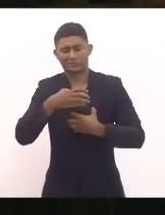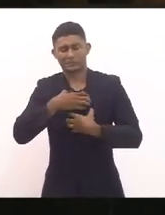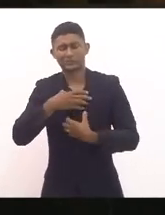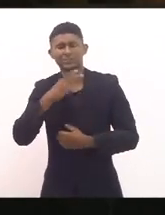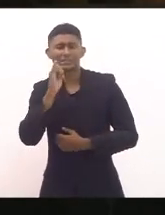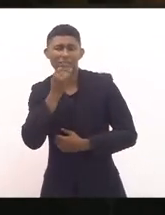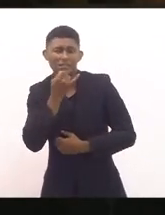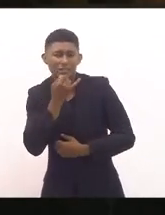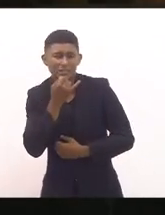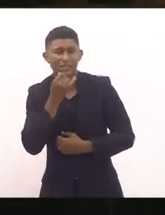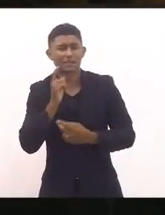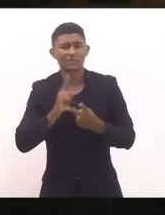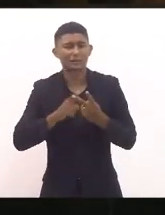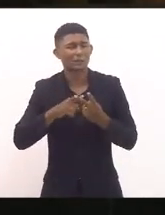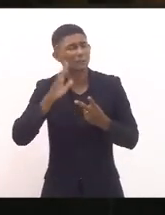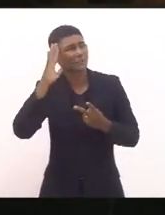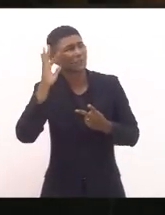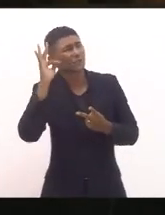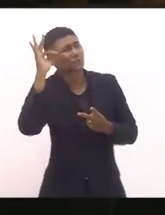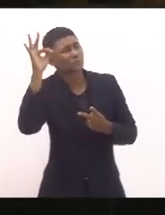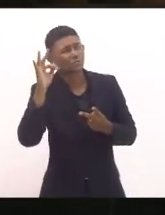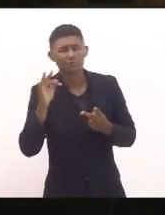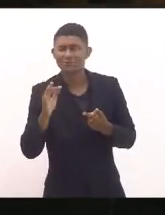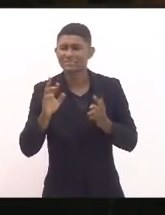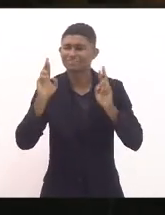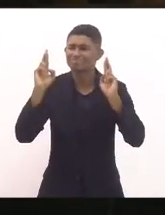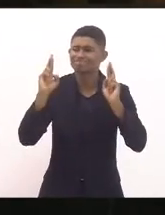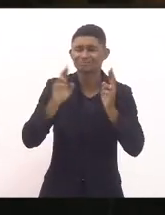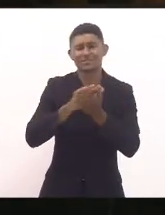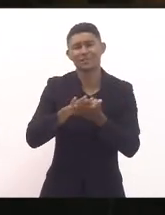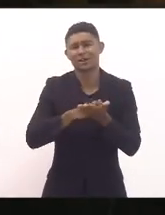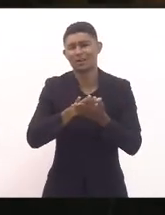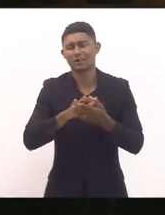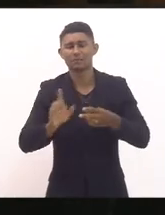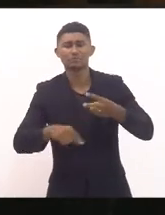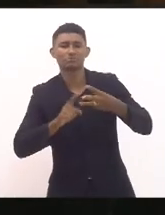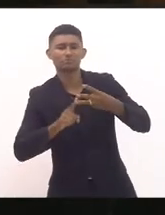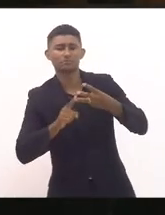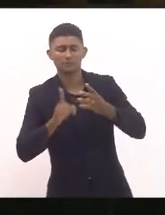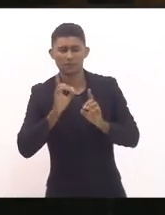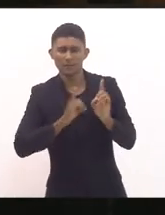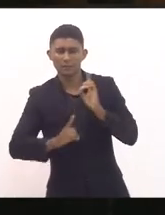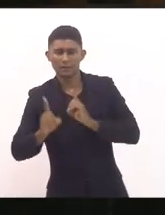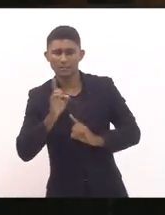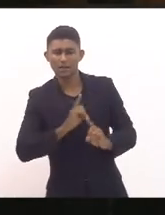tristeza, desesperança e a depressão aliada aí à ansiedade, à